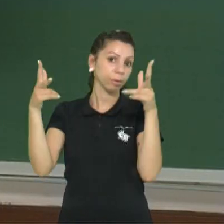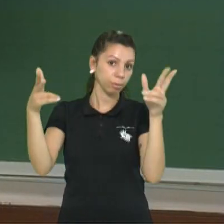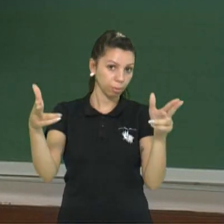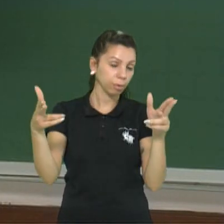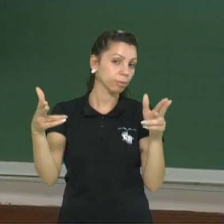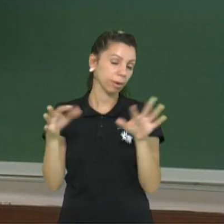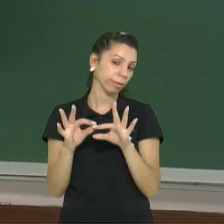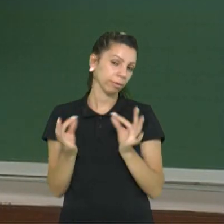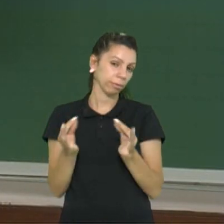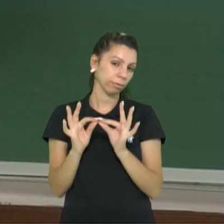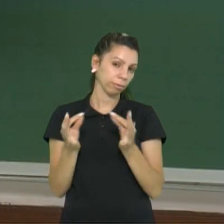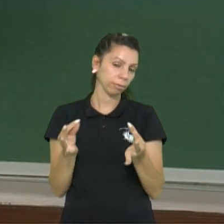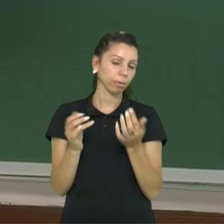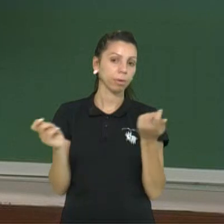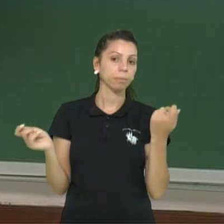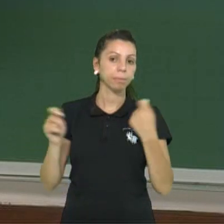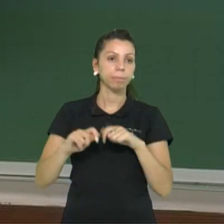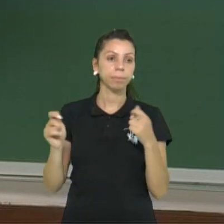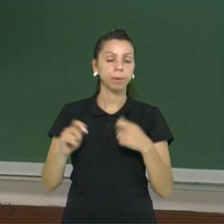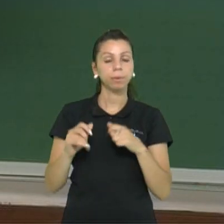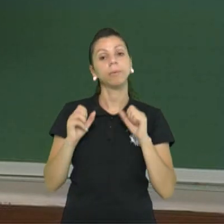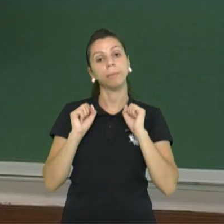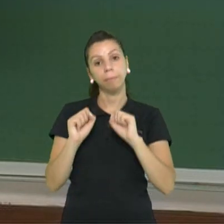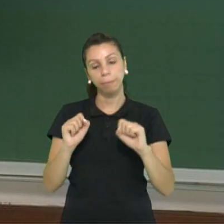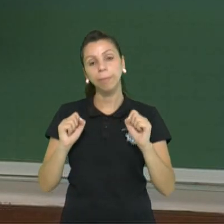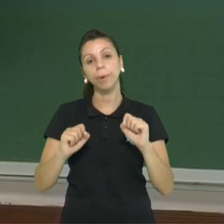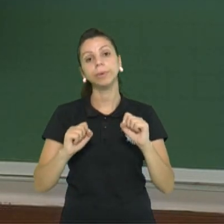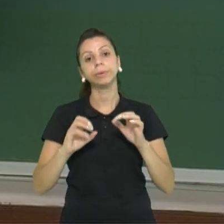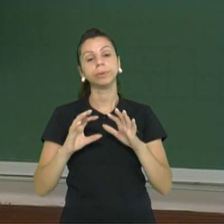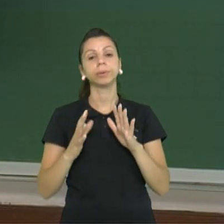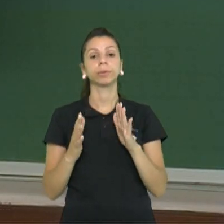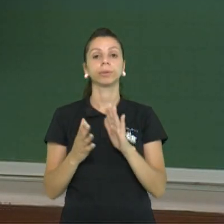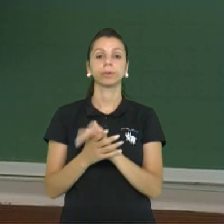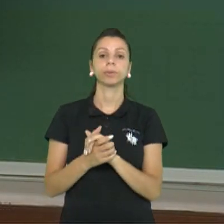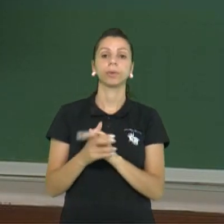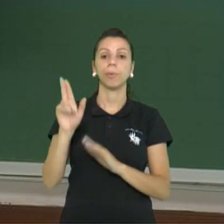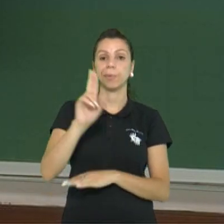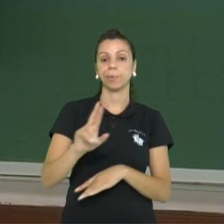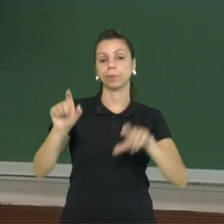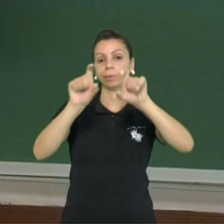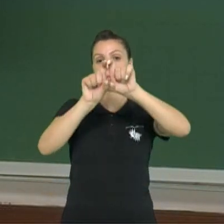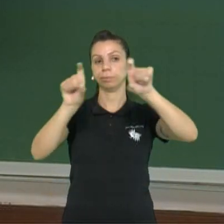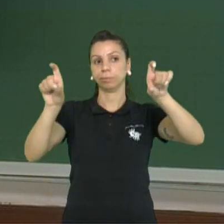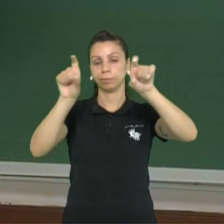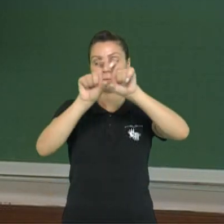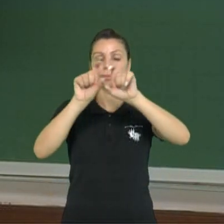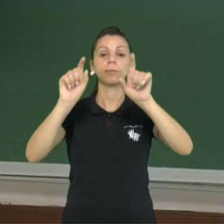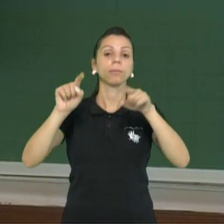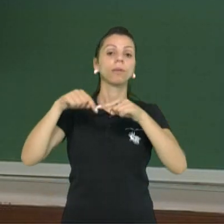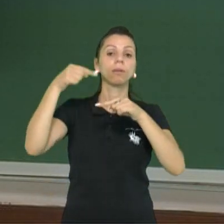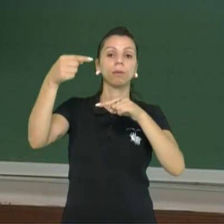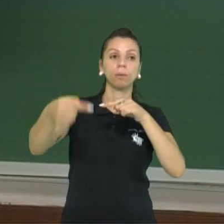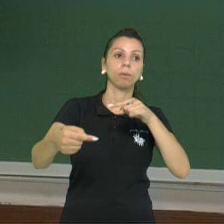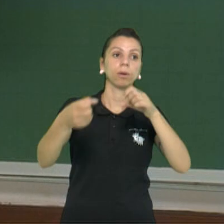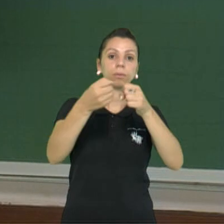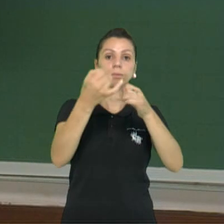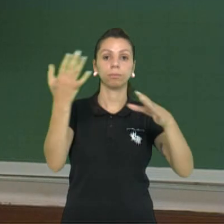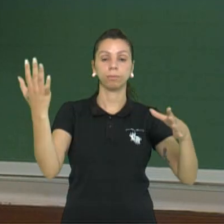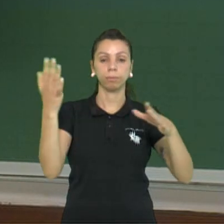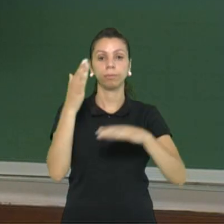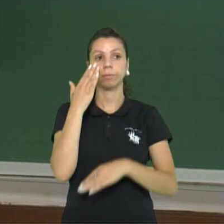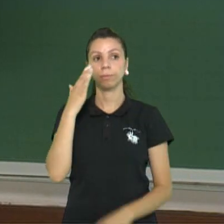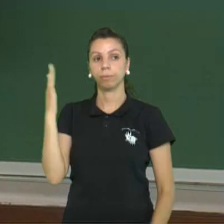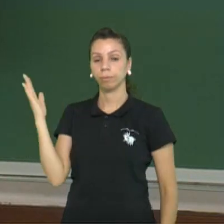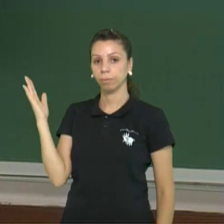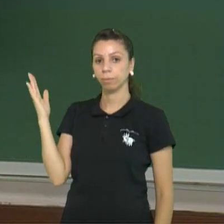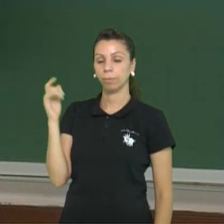é a simplificação que é permitida para uma equação aqui. Agora dá para fatorar também, ó. O meu x